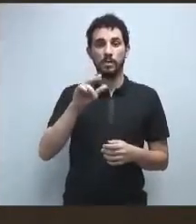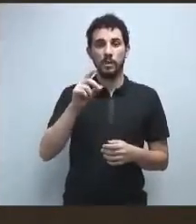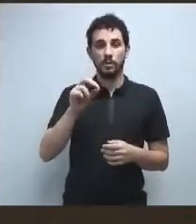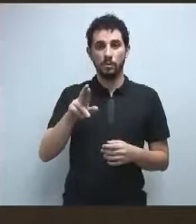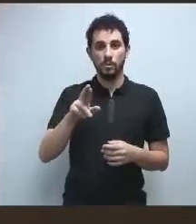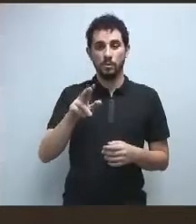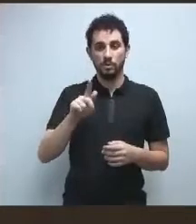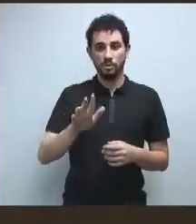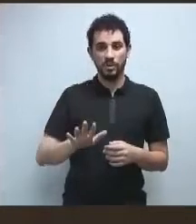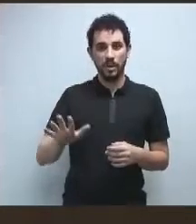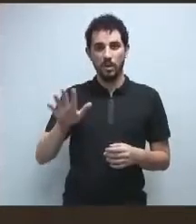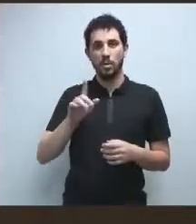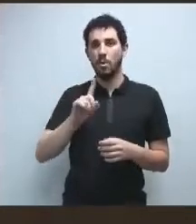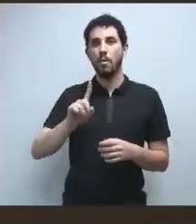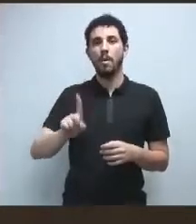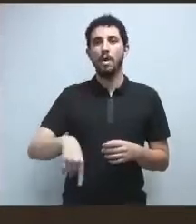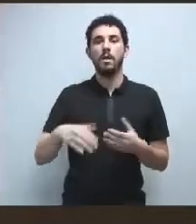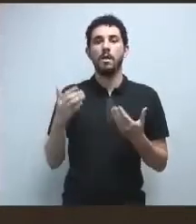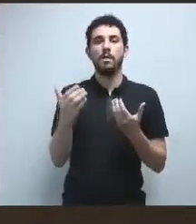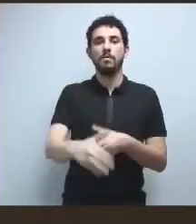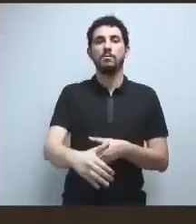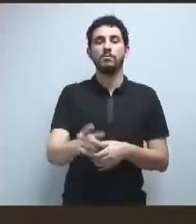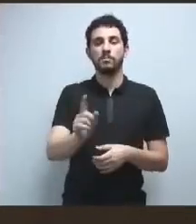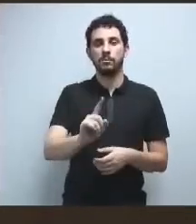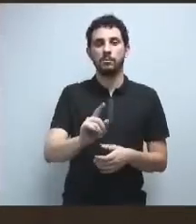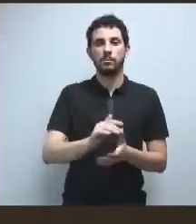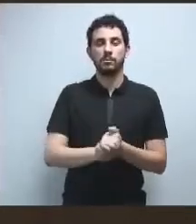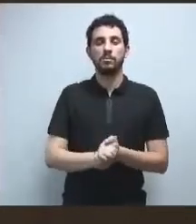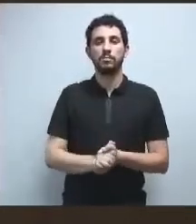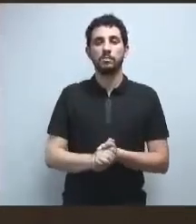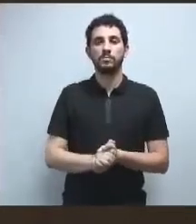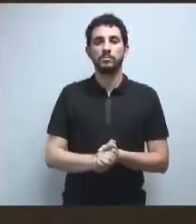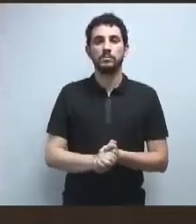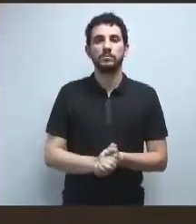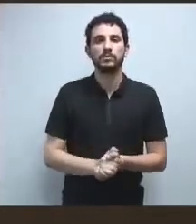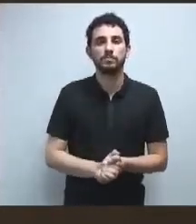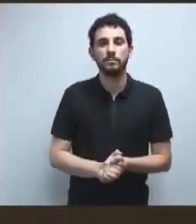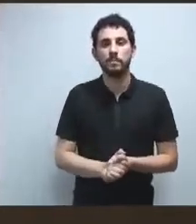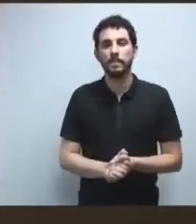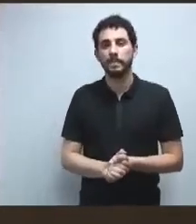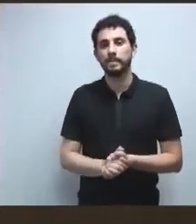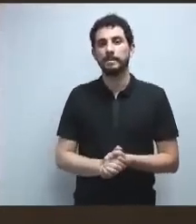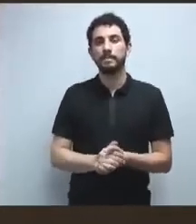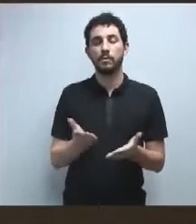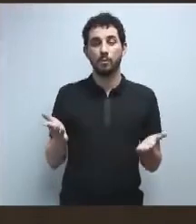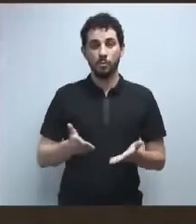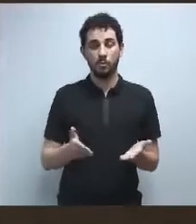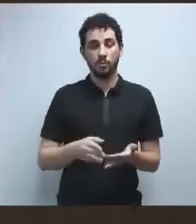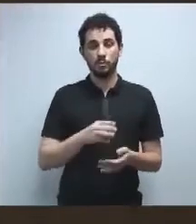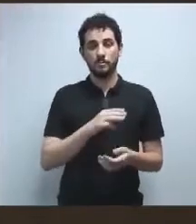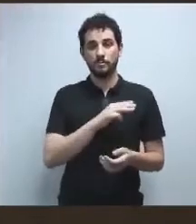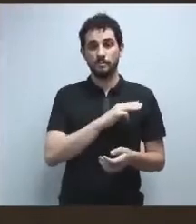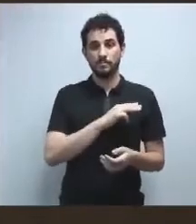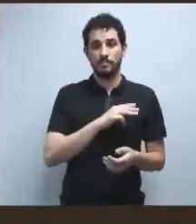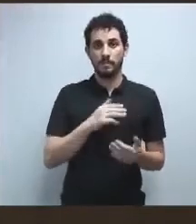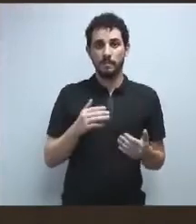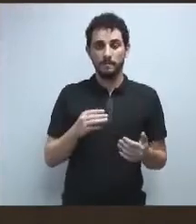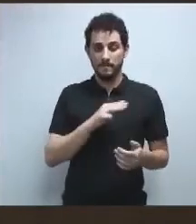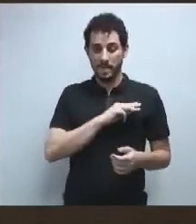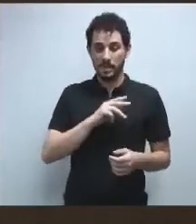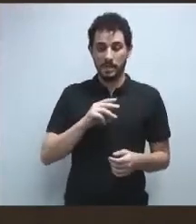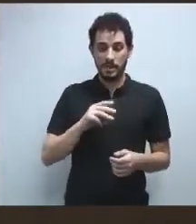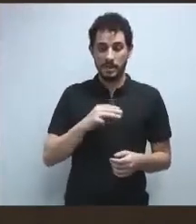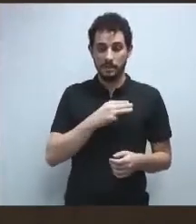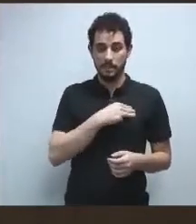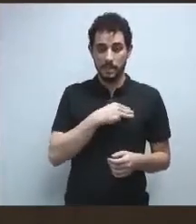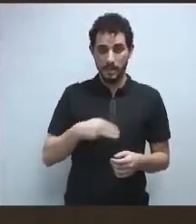como em vários outros estados era o ilustre hoje ministro aposentado ayres britto